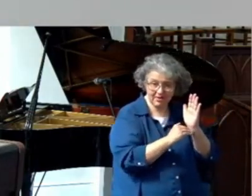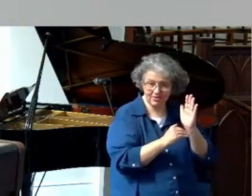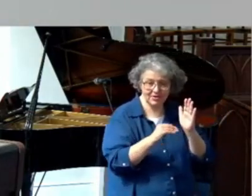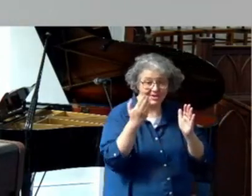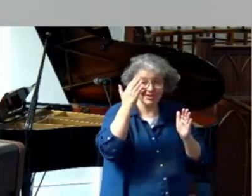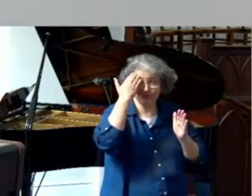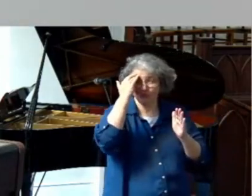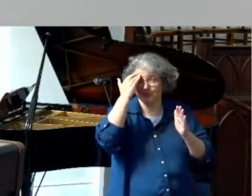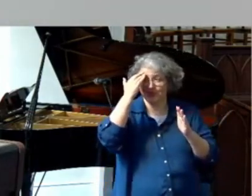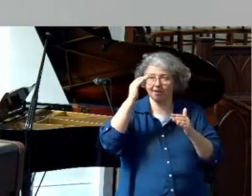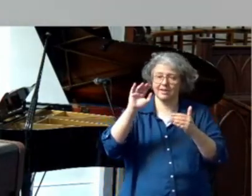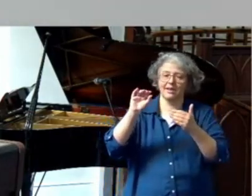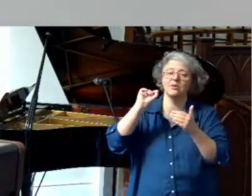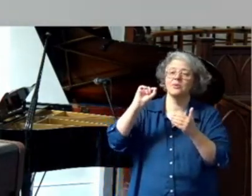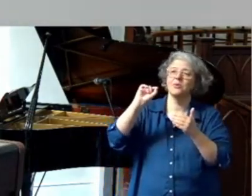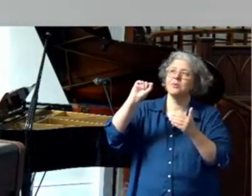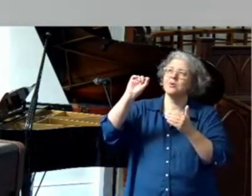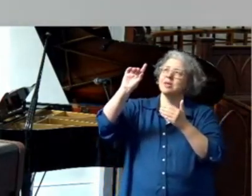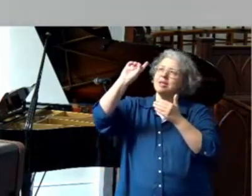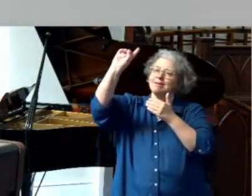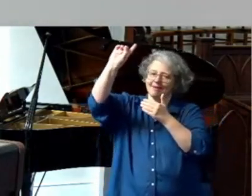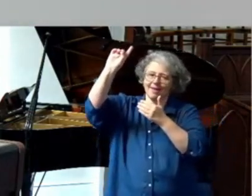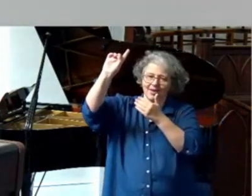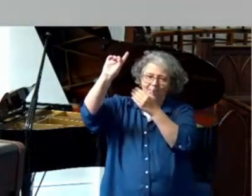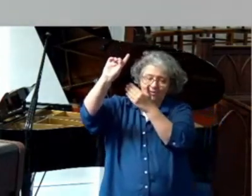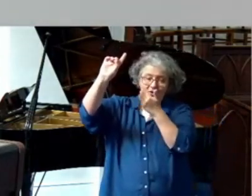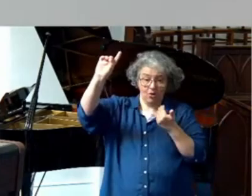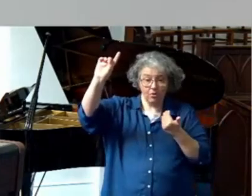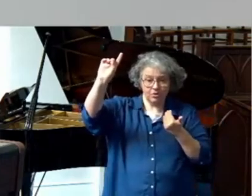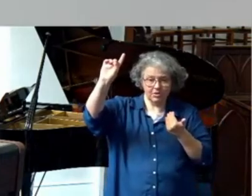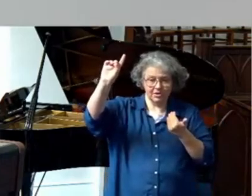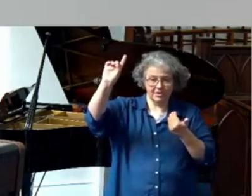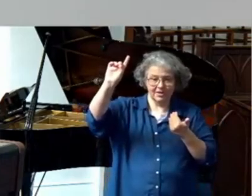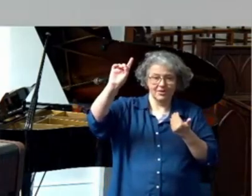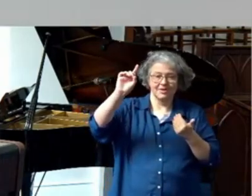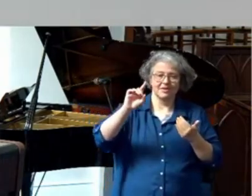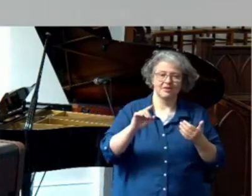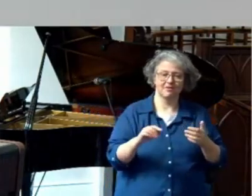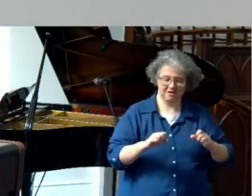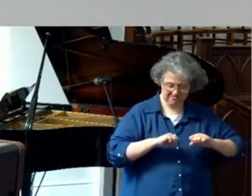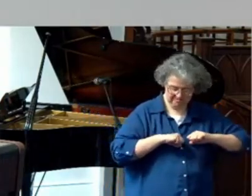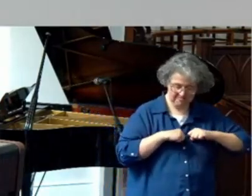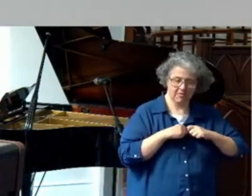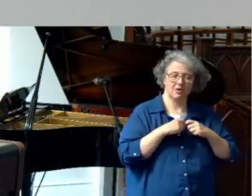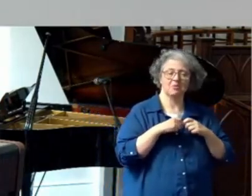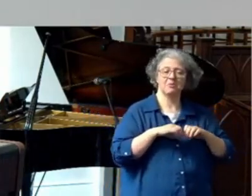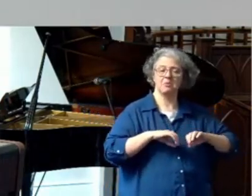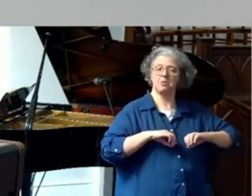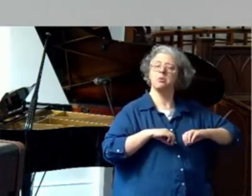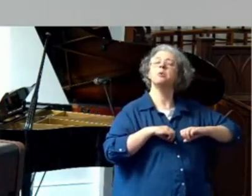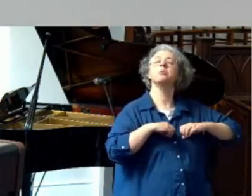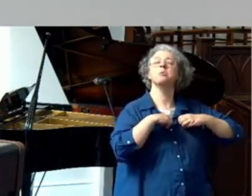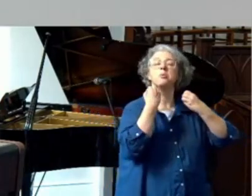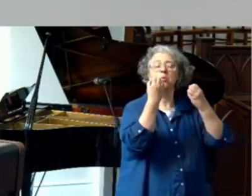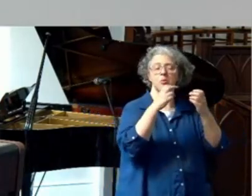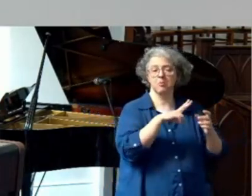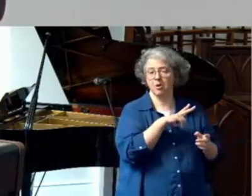uma arrogância que ignora a nossa dependência dele. Então eu estou